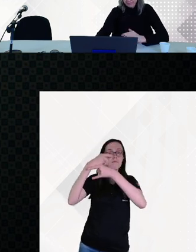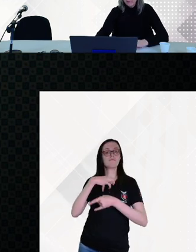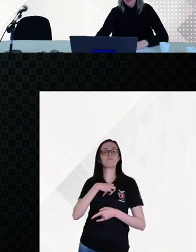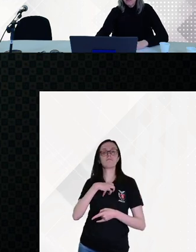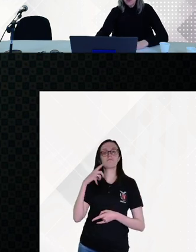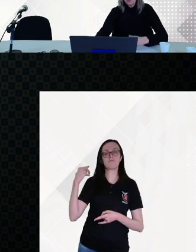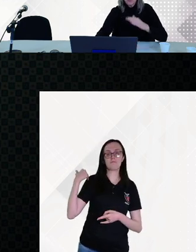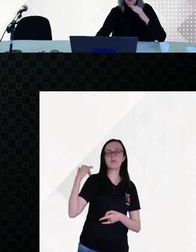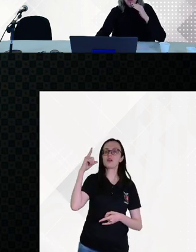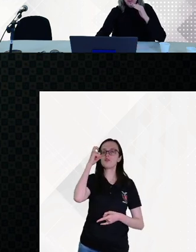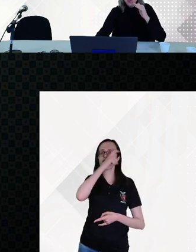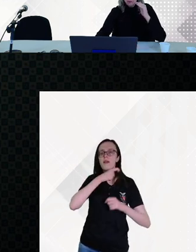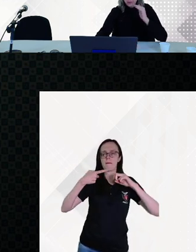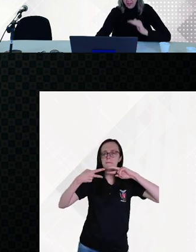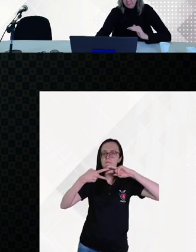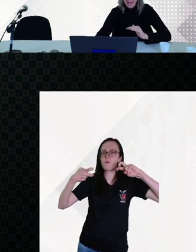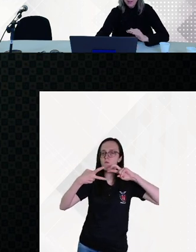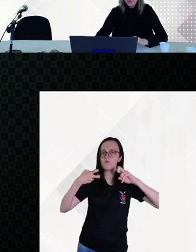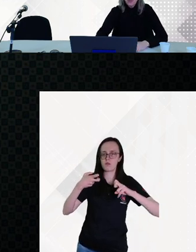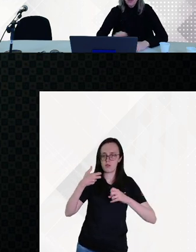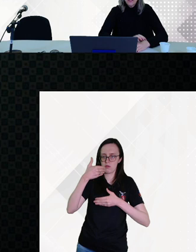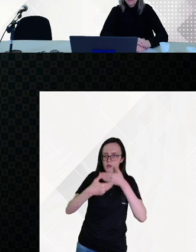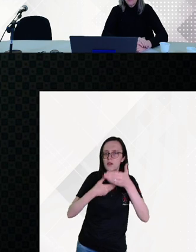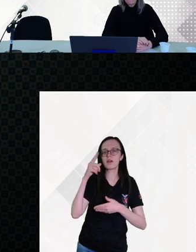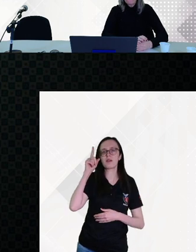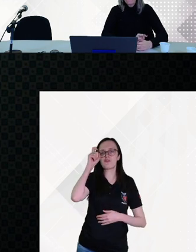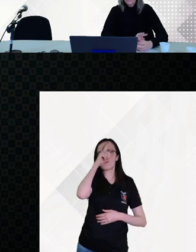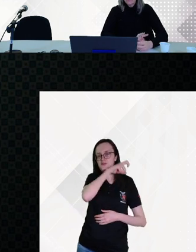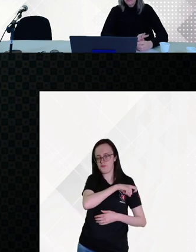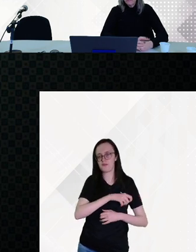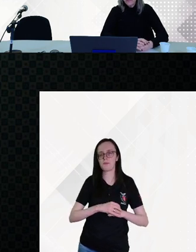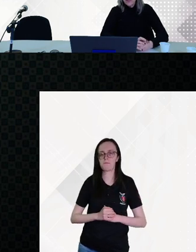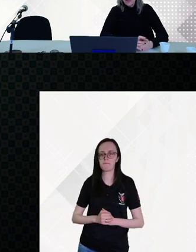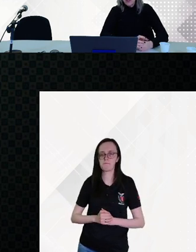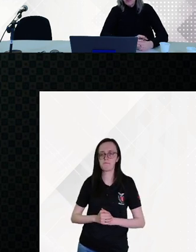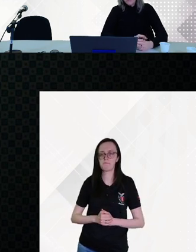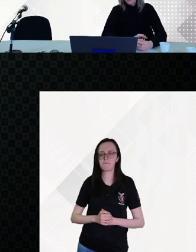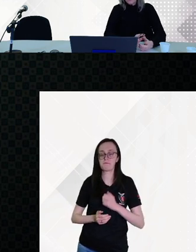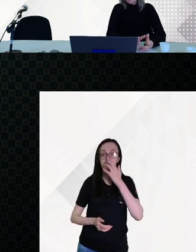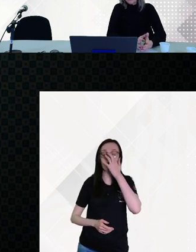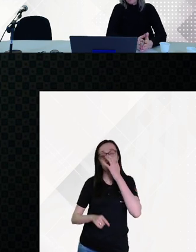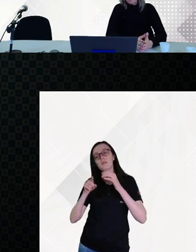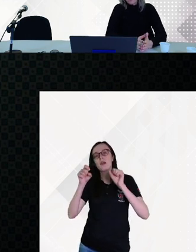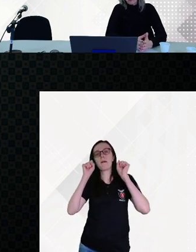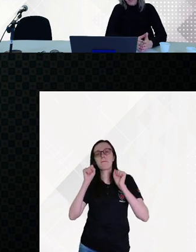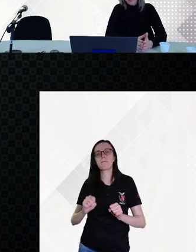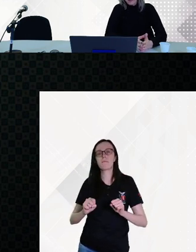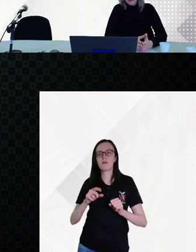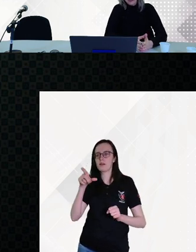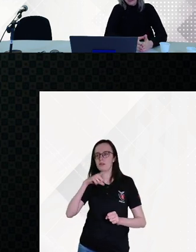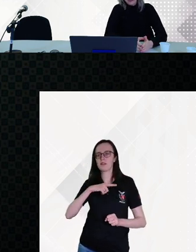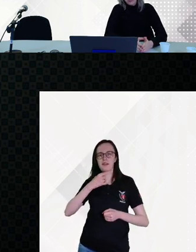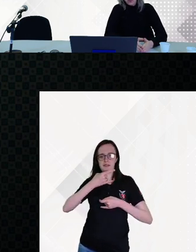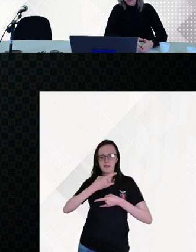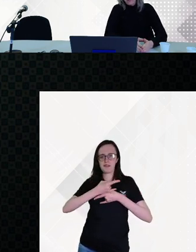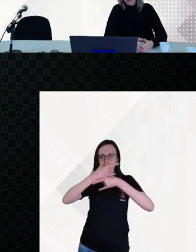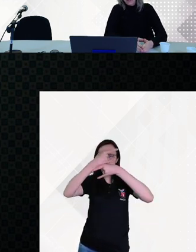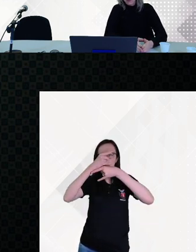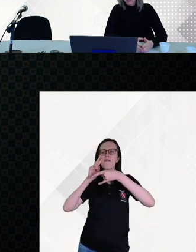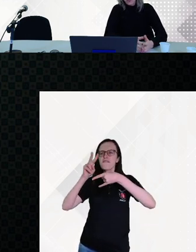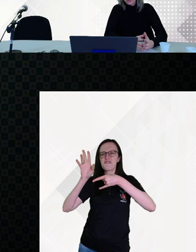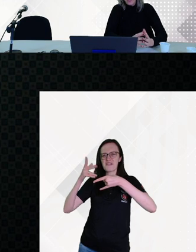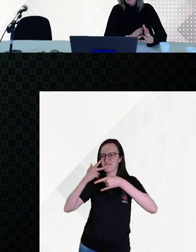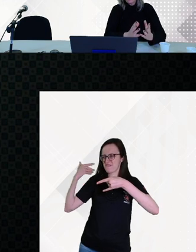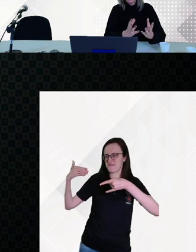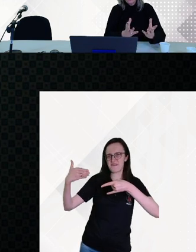dificuldade da musculatura abaixo dessa questão. Então, pode ser uma espinha bífida aberta, como a gente está